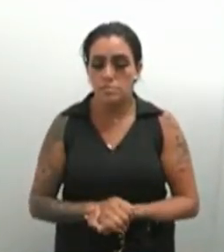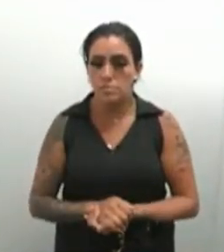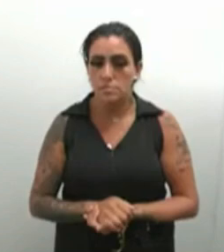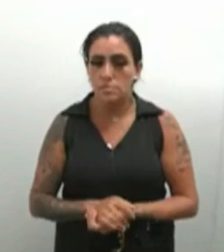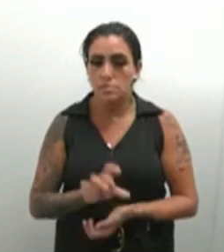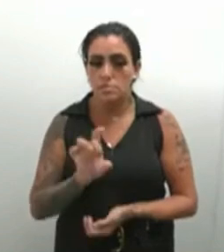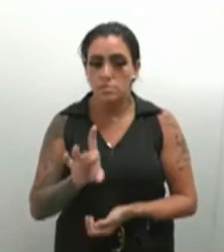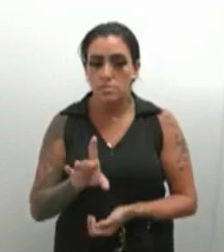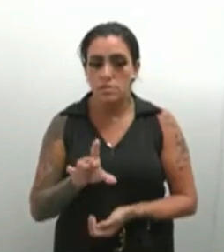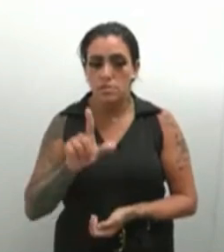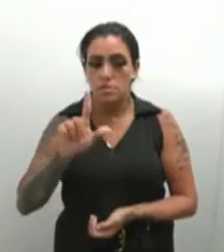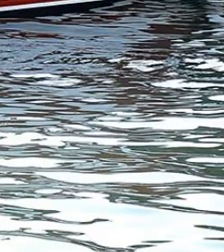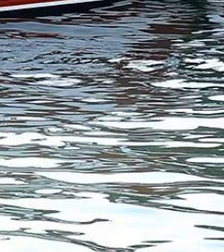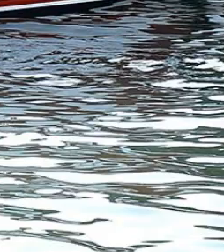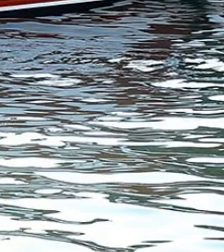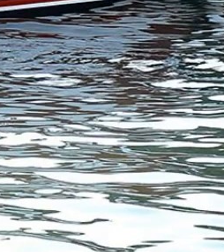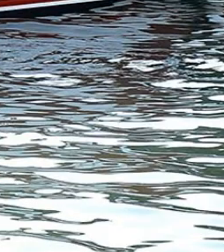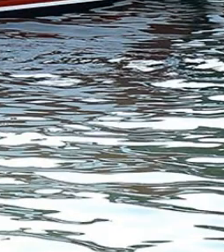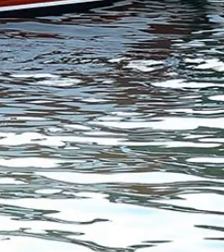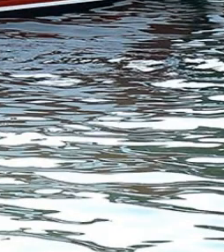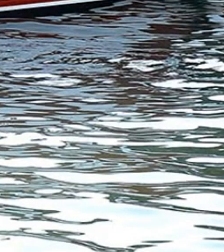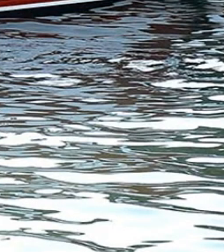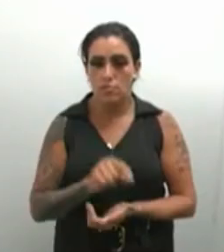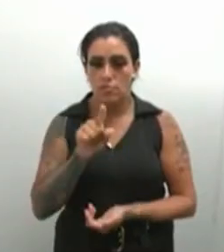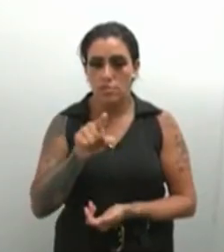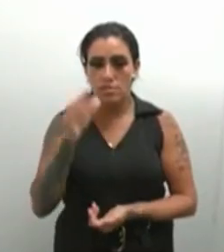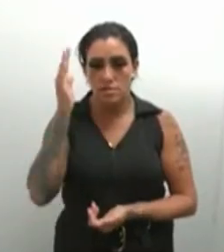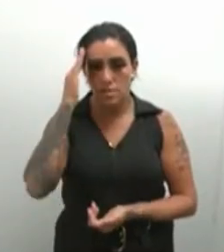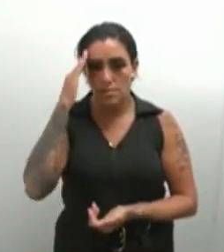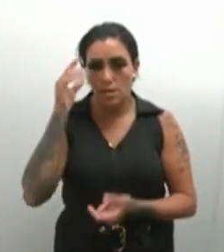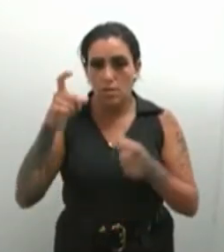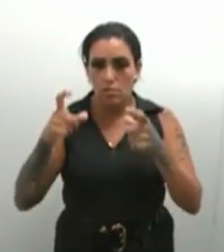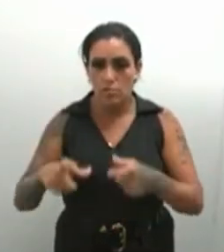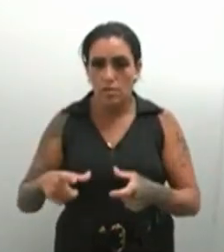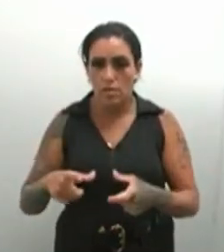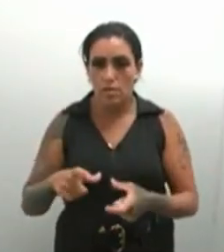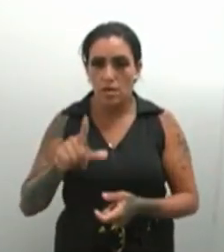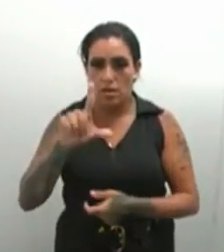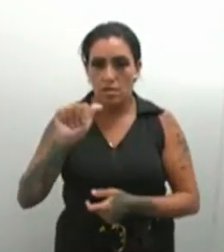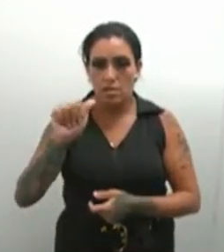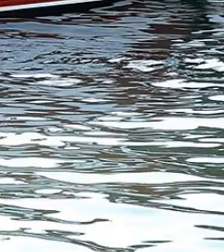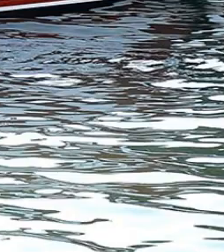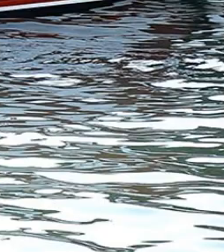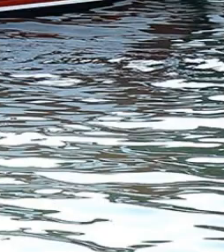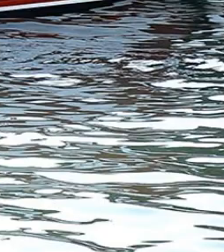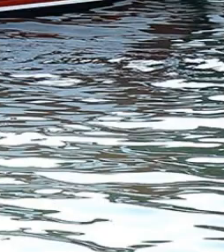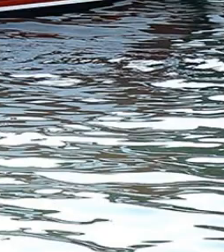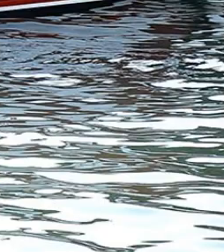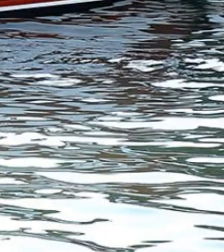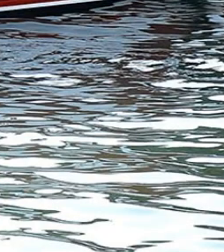a lancha? Vossa Excelência, presidente, sabe onde está a lancha? Aonde? Algum dos vereadores sabe